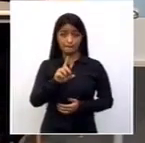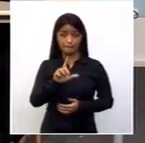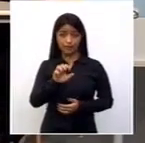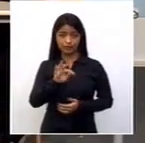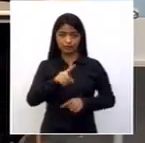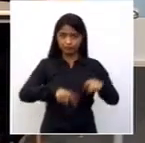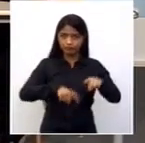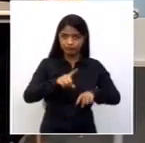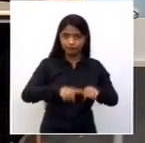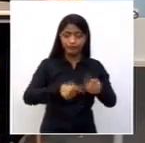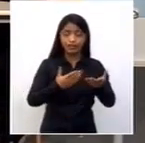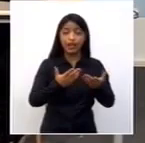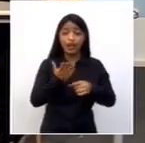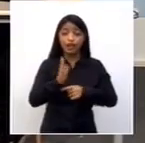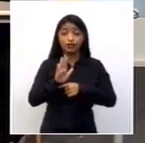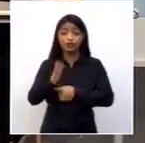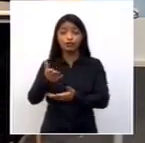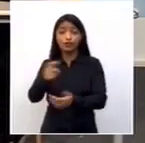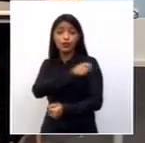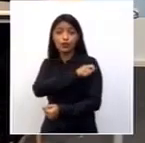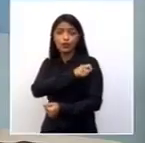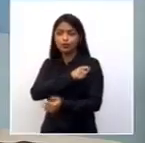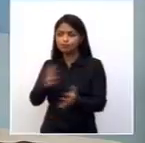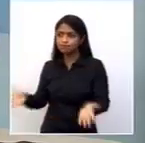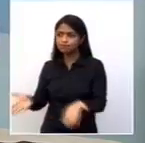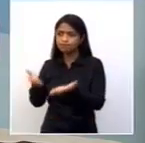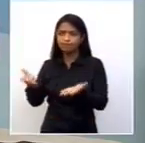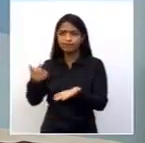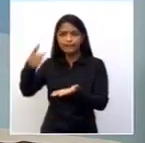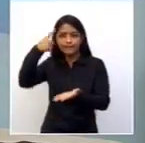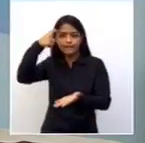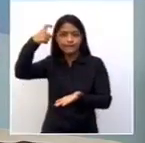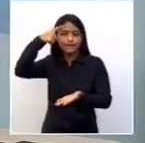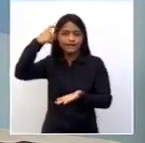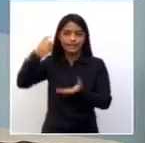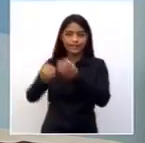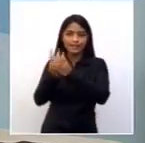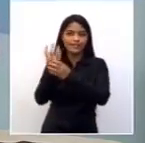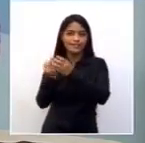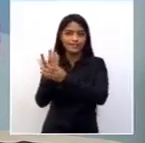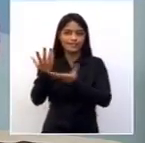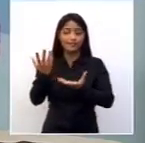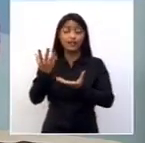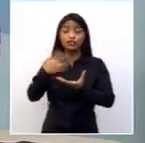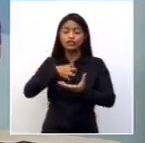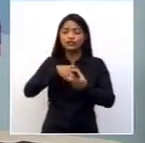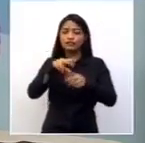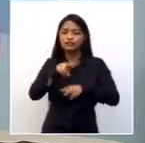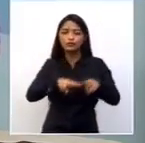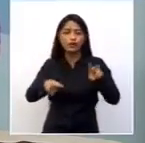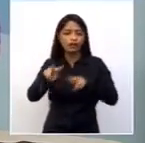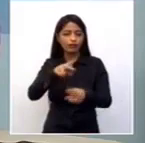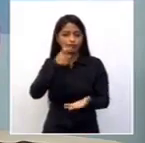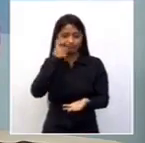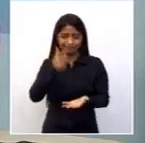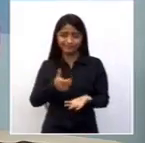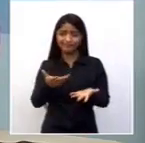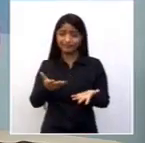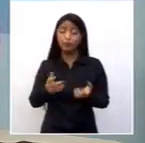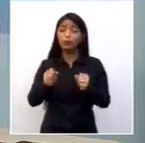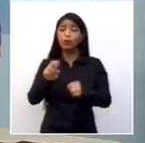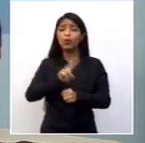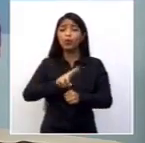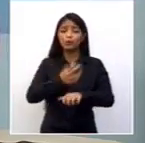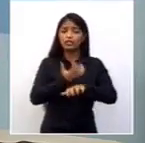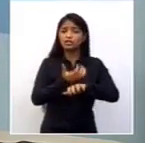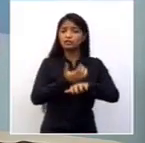muito a criatividade dos estudantes, ela é bem visual, interessante E ela pode ser usada em todos os componentes